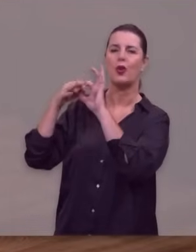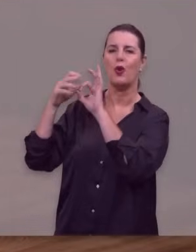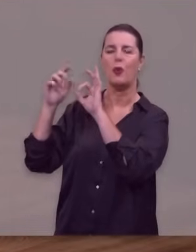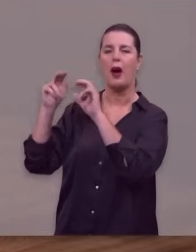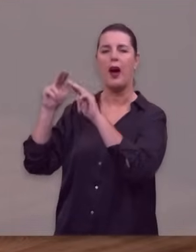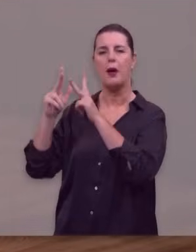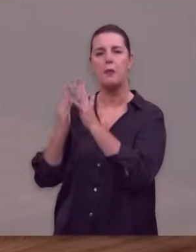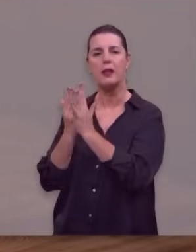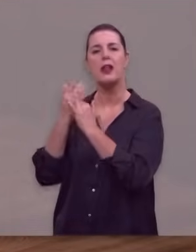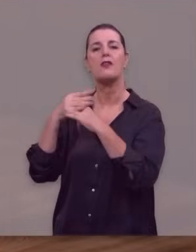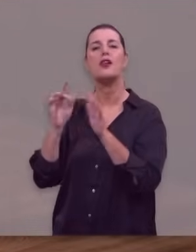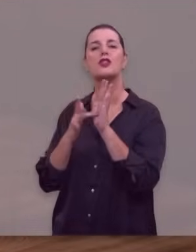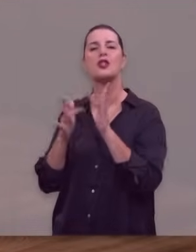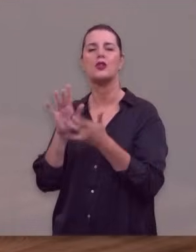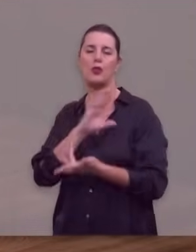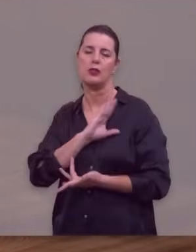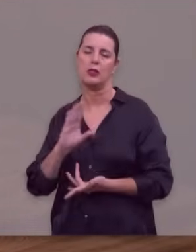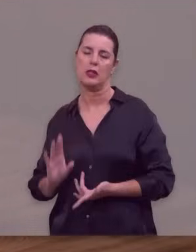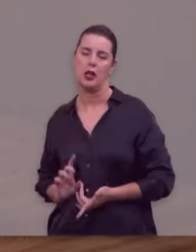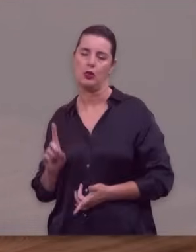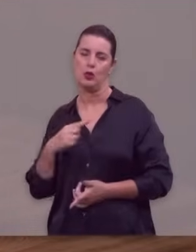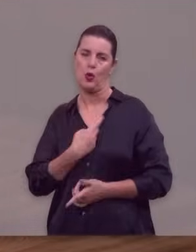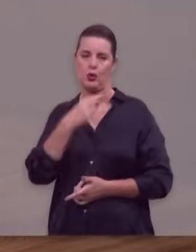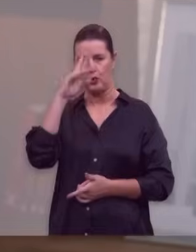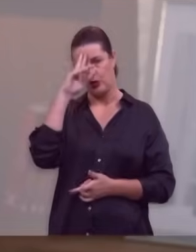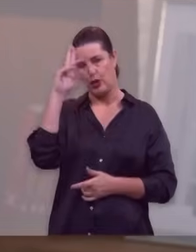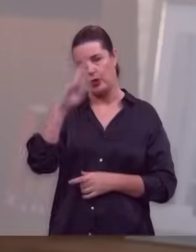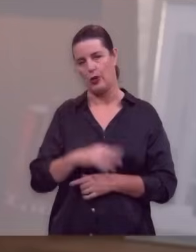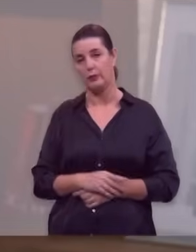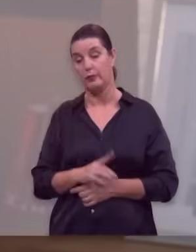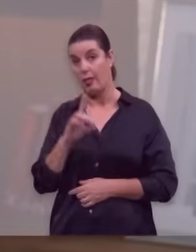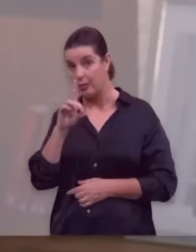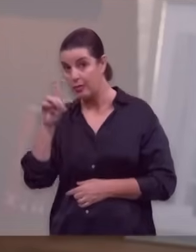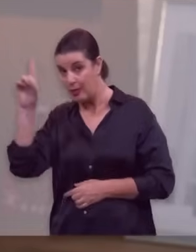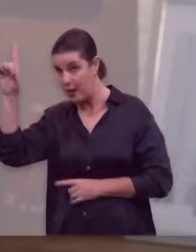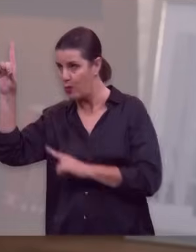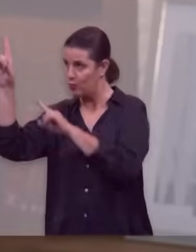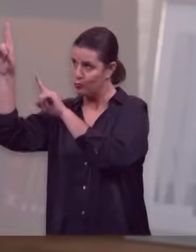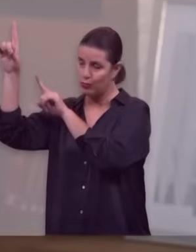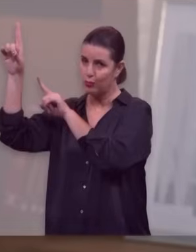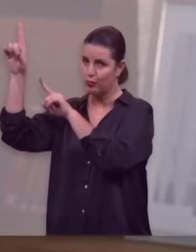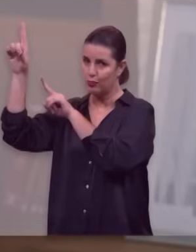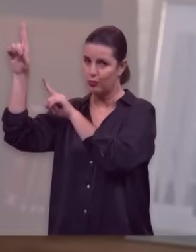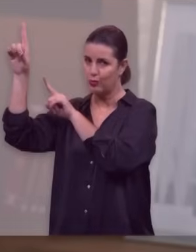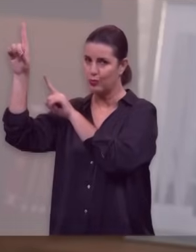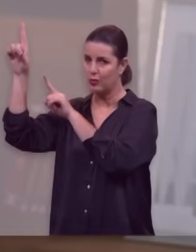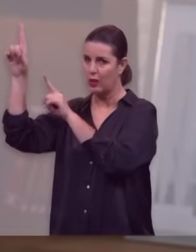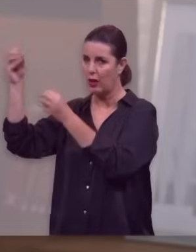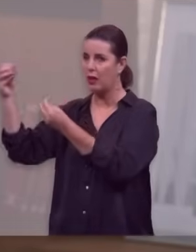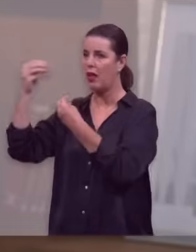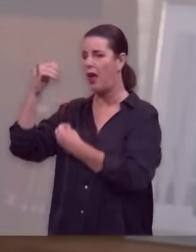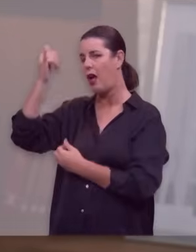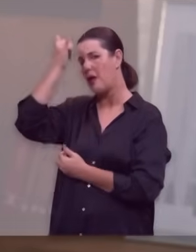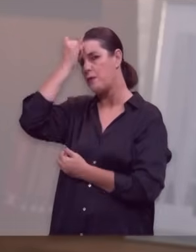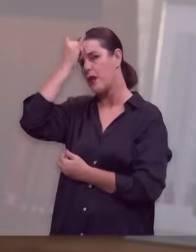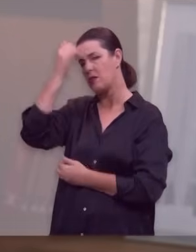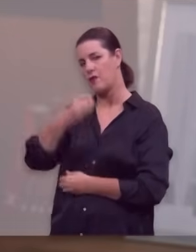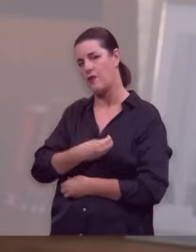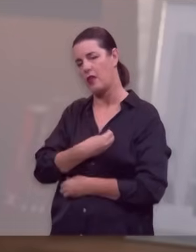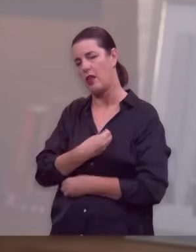intermédio de Jesus Cristo nosso Senhor é Deus quem nos dá arrependimento pra